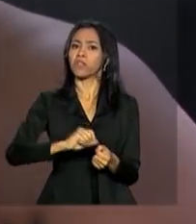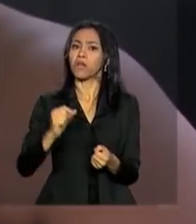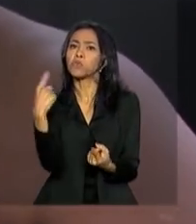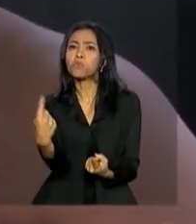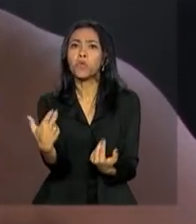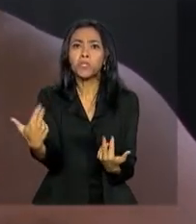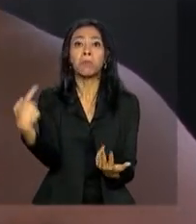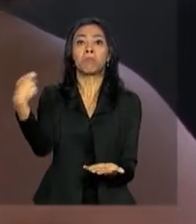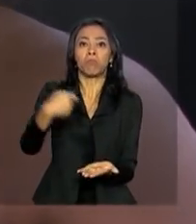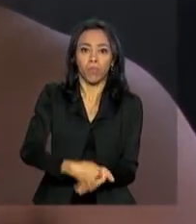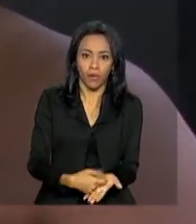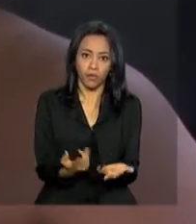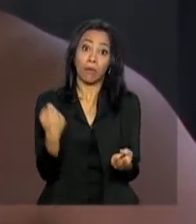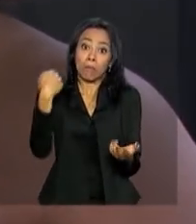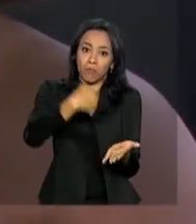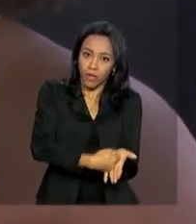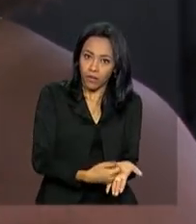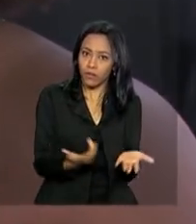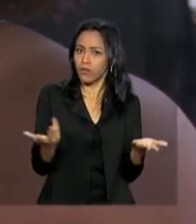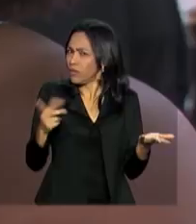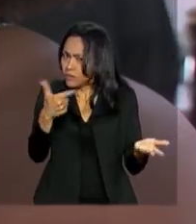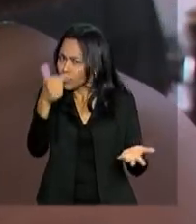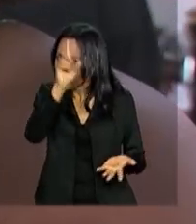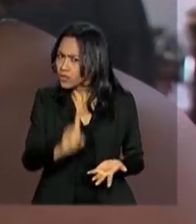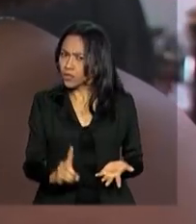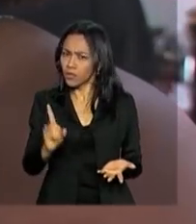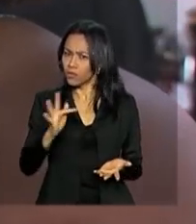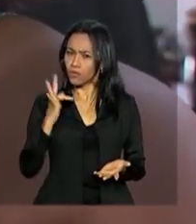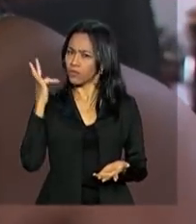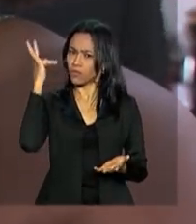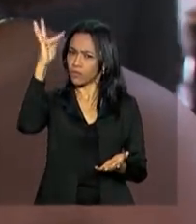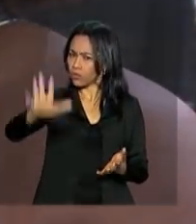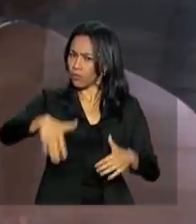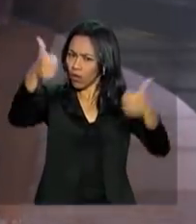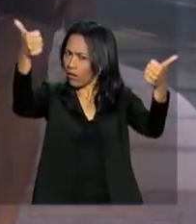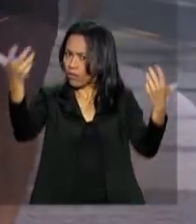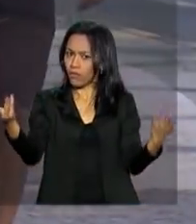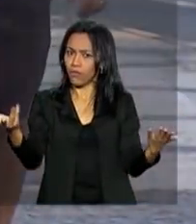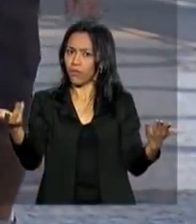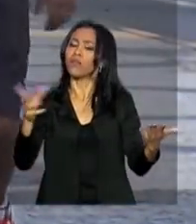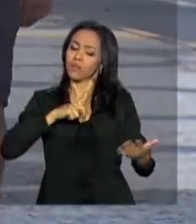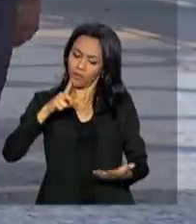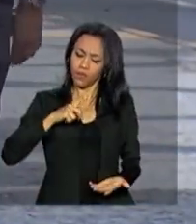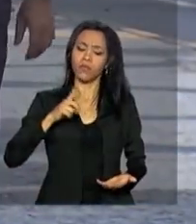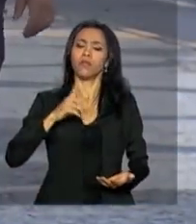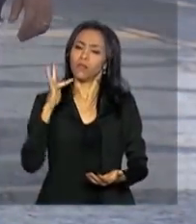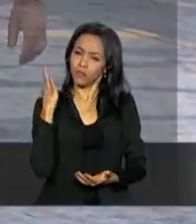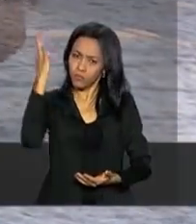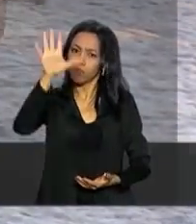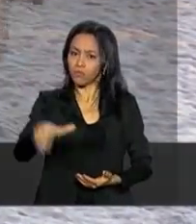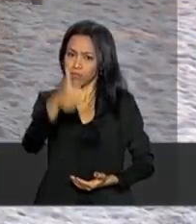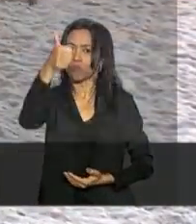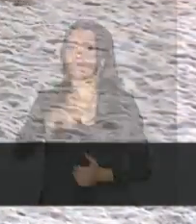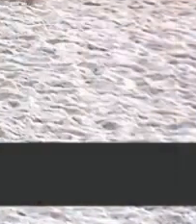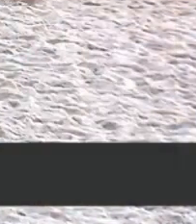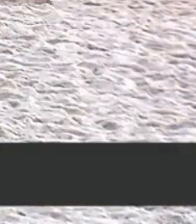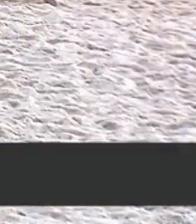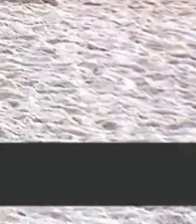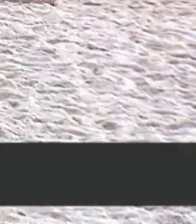gente paga e a gente não vai ter direito a ter um futuro legal, um futuro melhor? Tem que ter um futuro melhor.